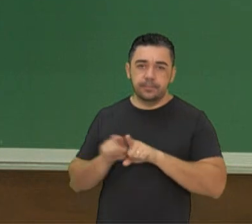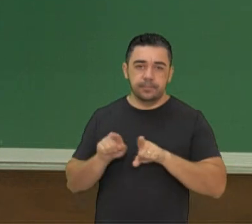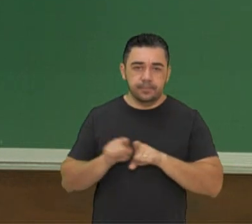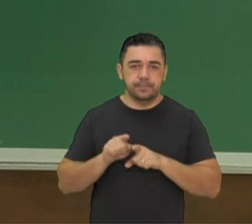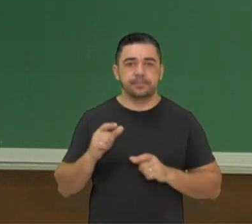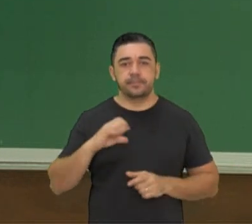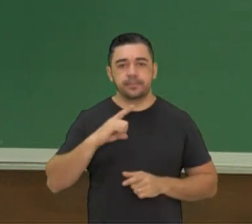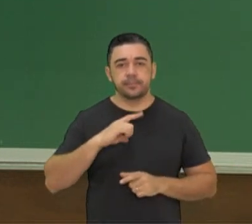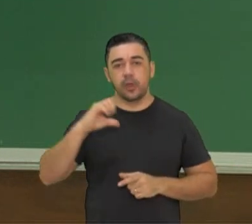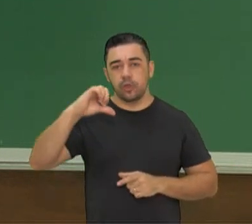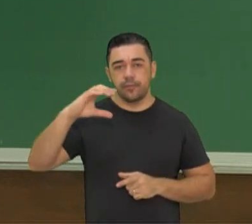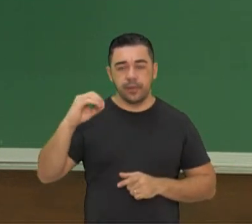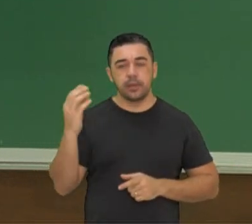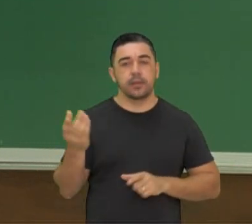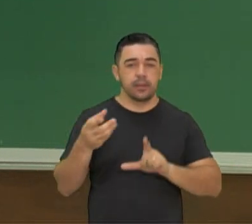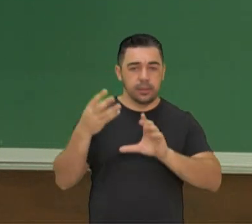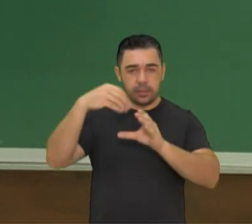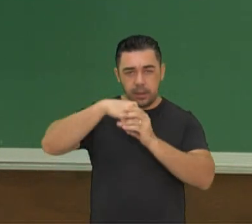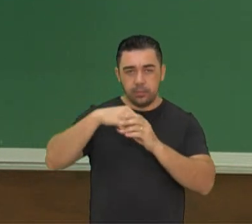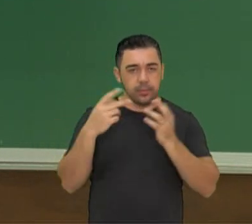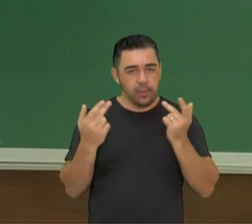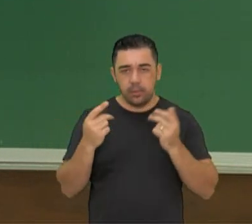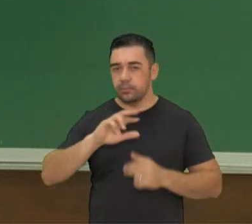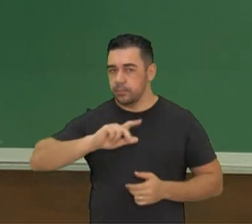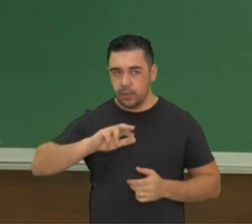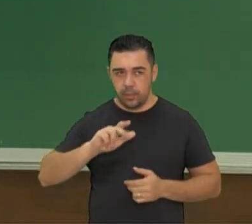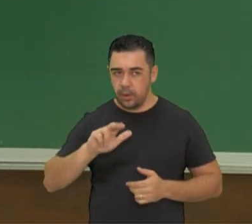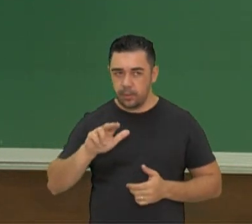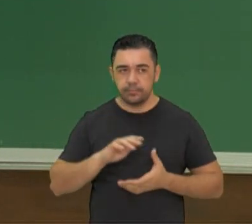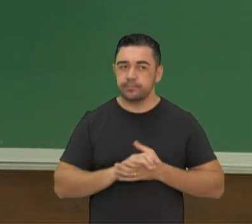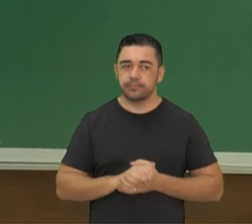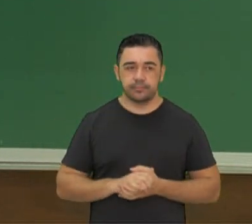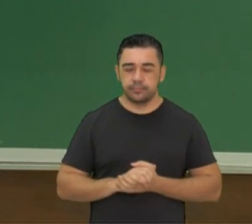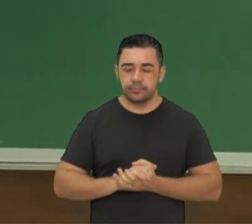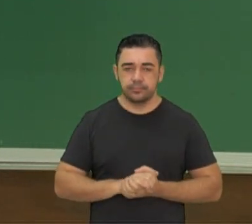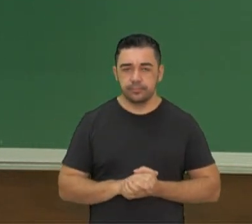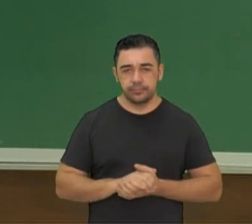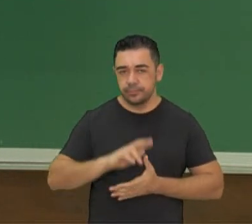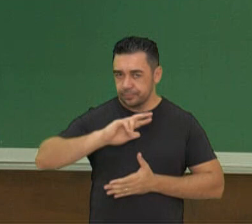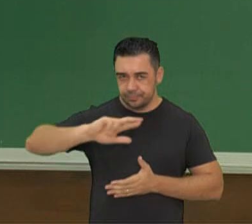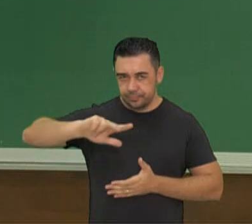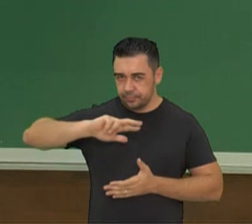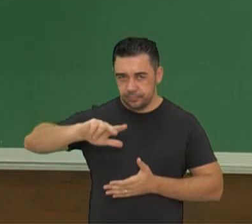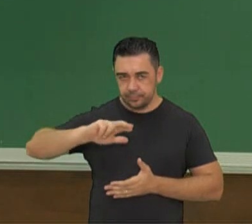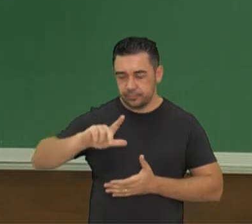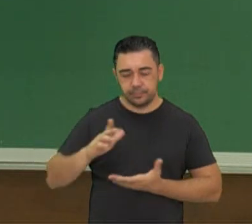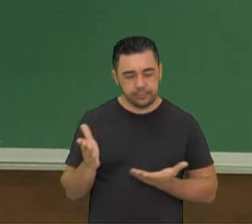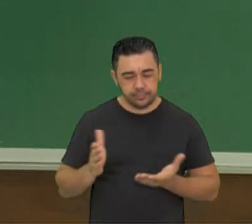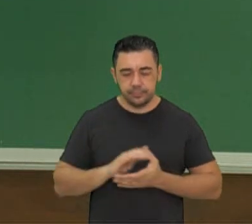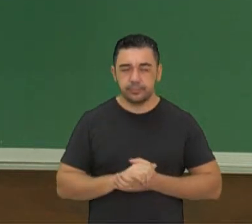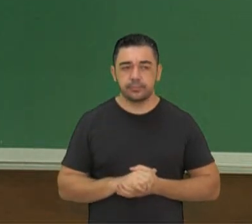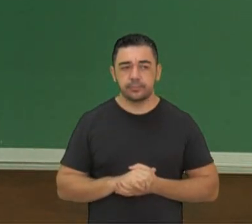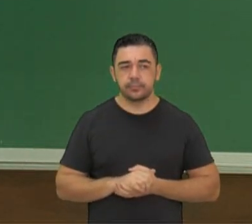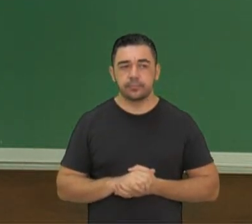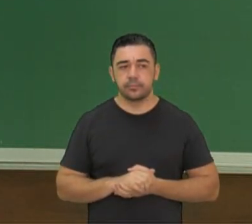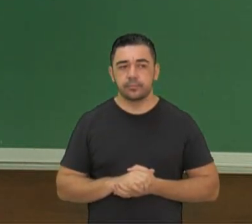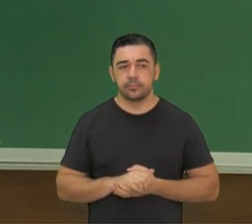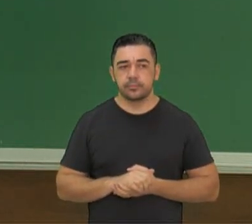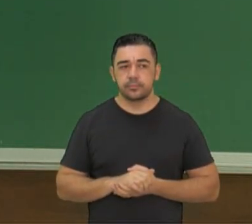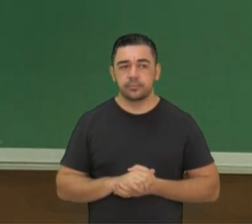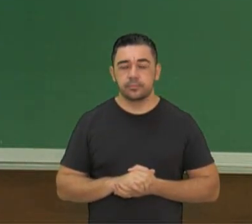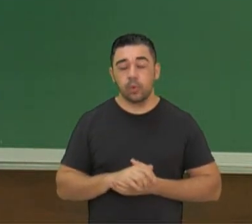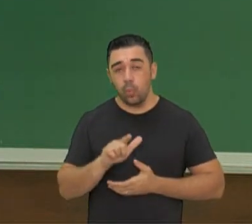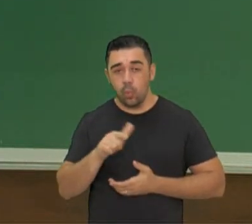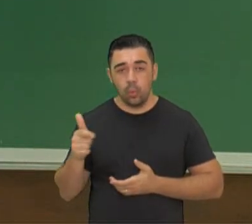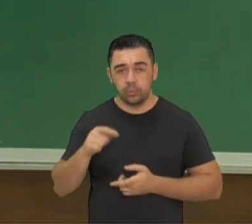para fora e 270 para dentro, certo? O ângulo é maior que meia volta, então não é convexo.